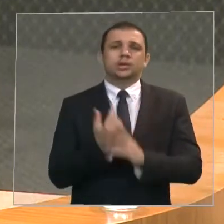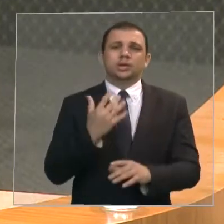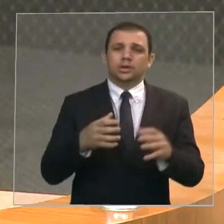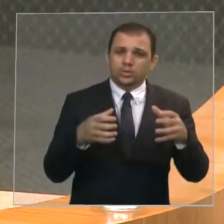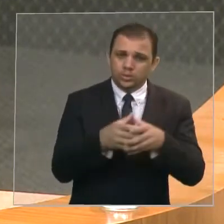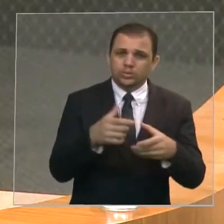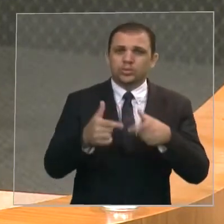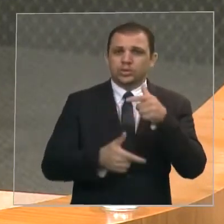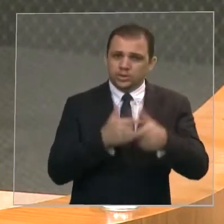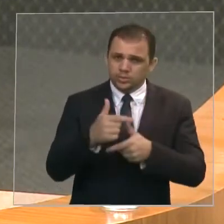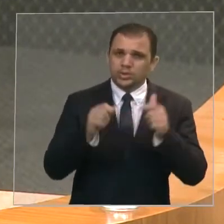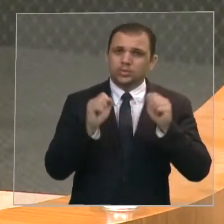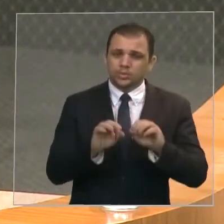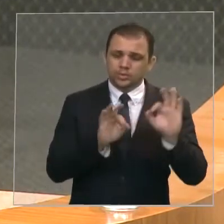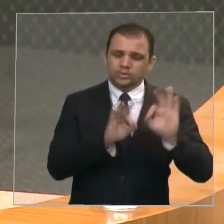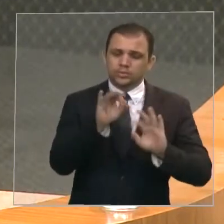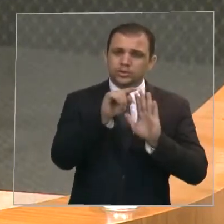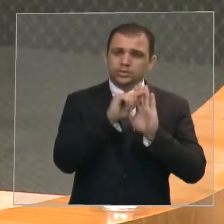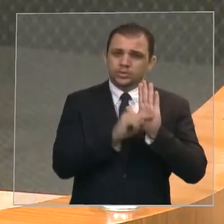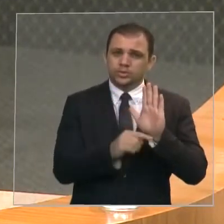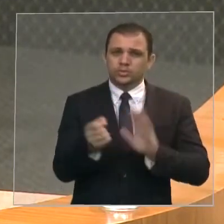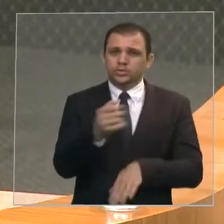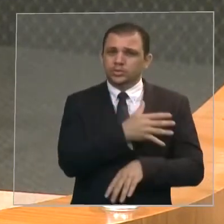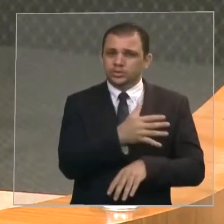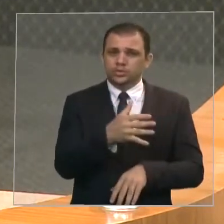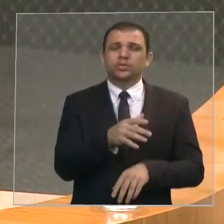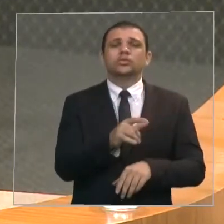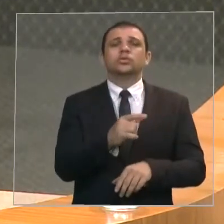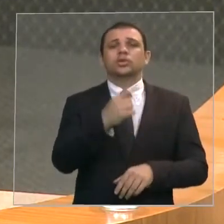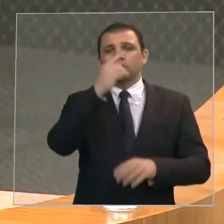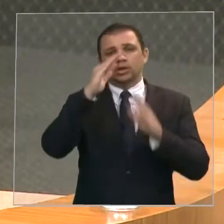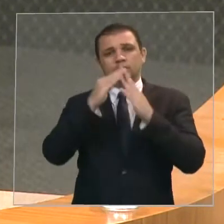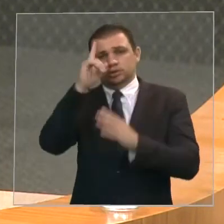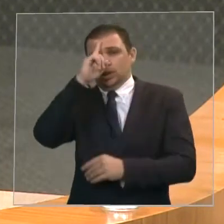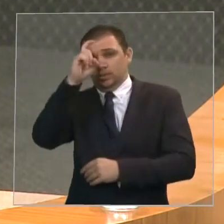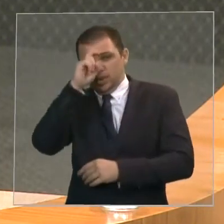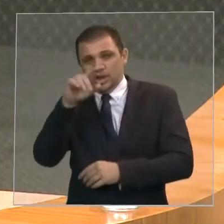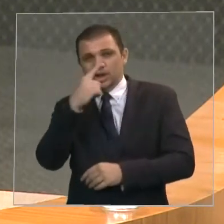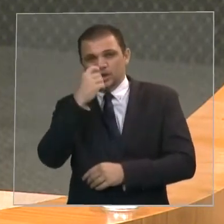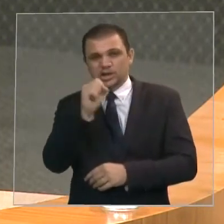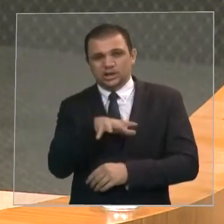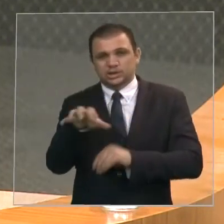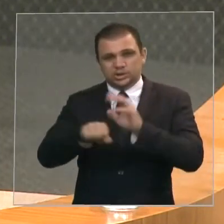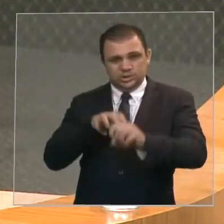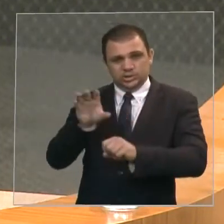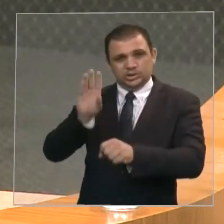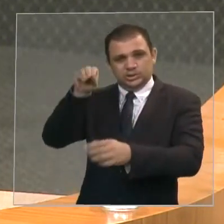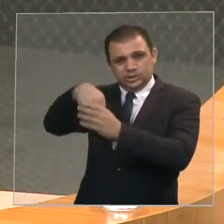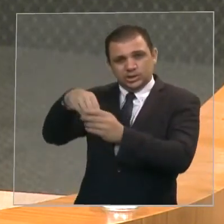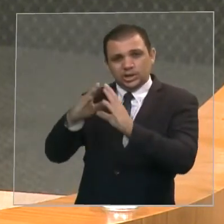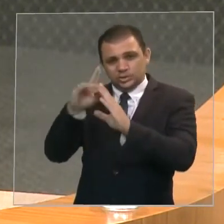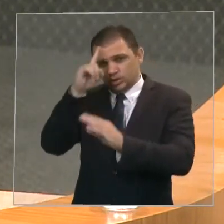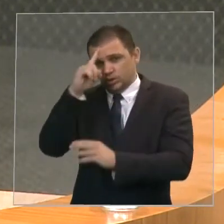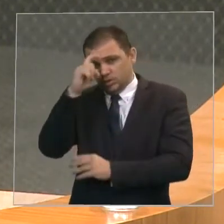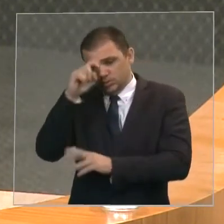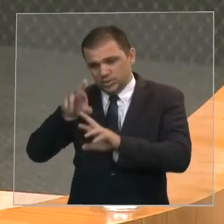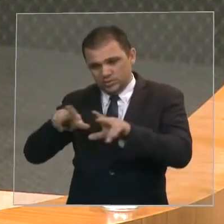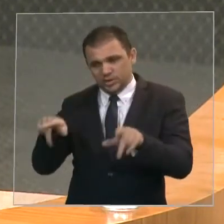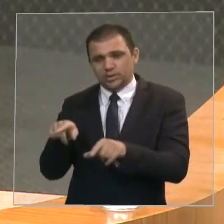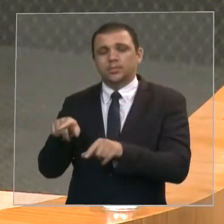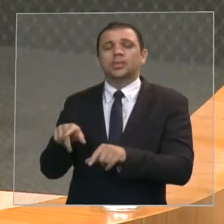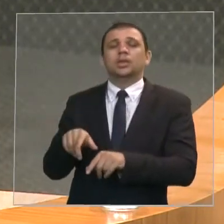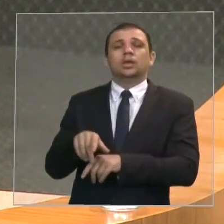programa para descarte seletivo do lixo hospitalar, chamado lixo hospitalar, mas que são resíduos oriundos, né, de intervenções da